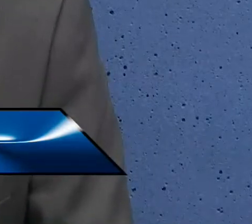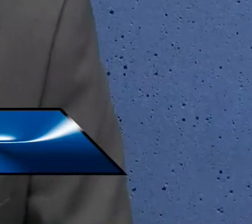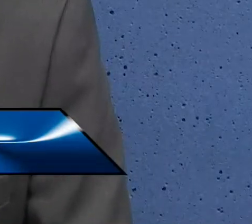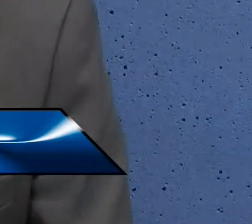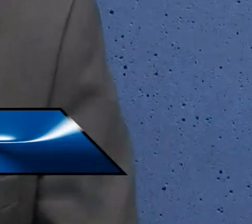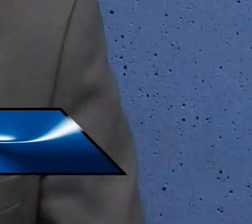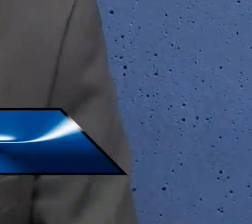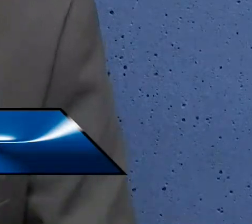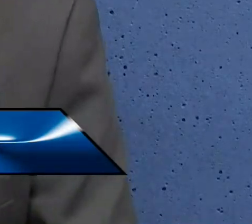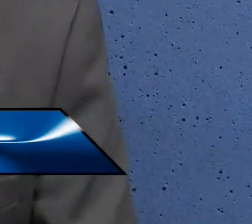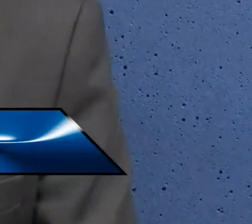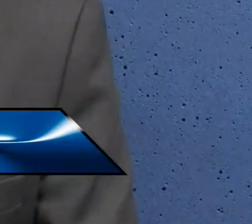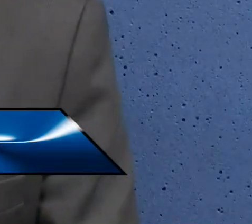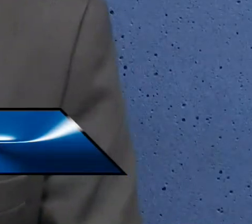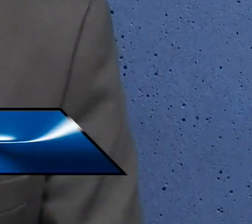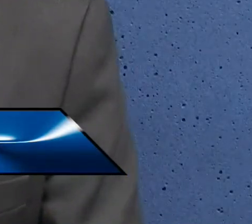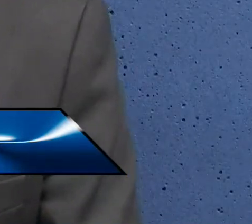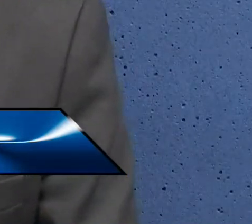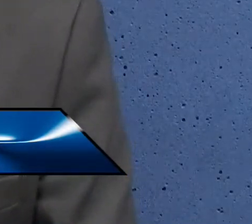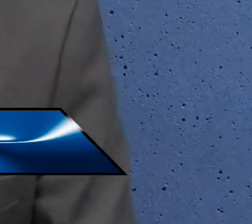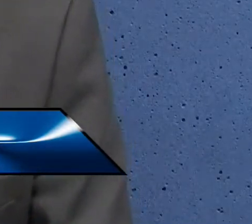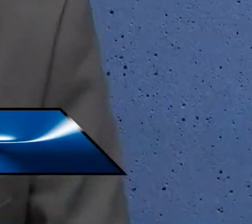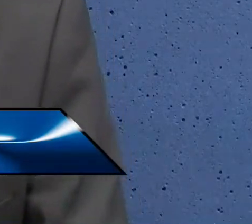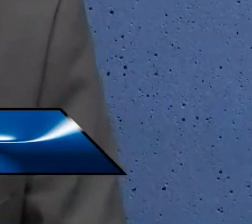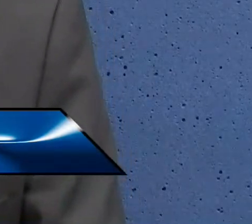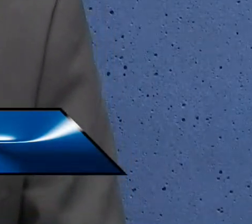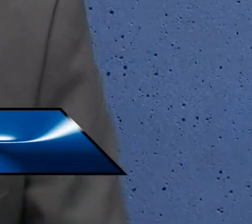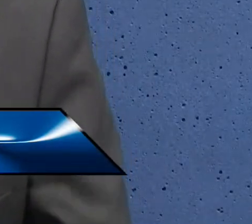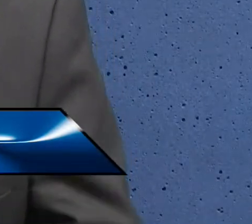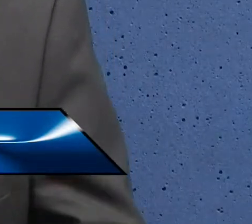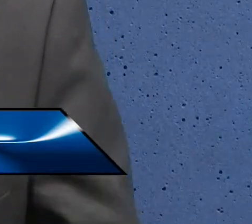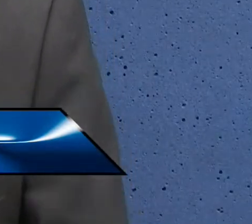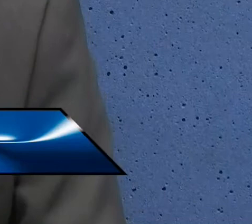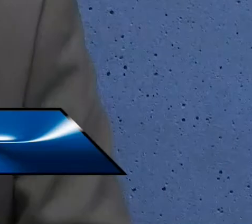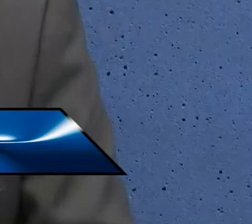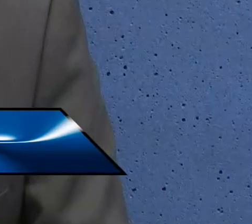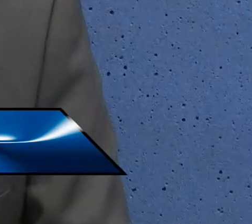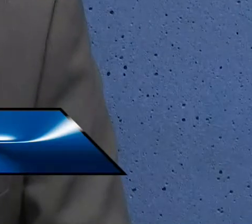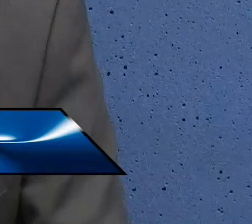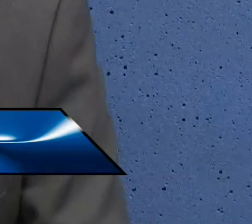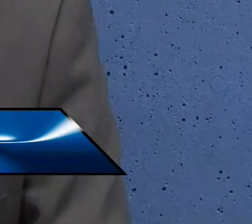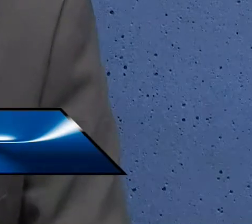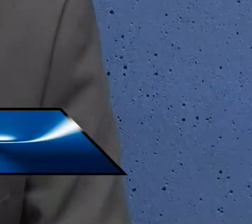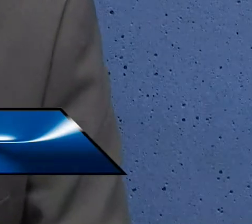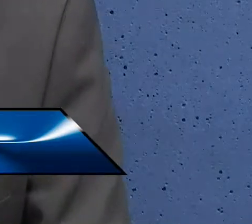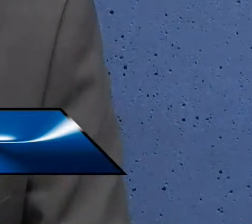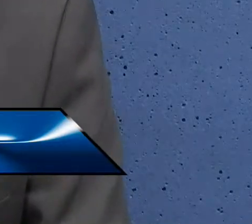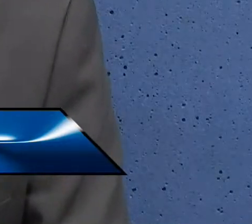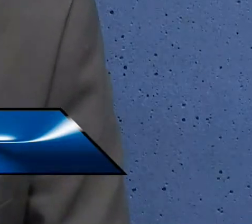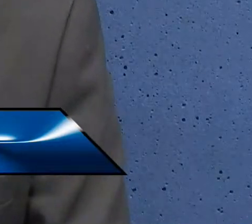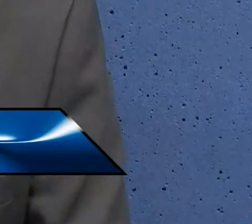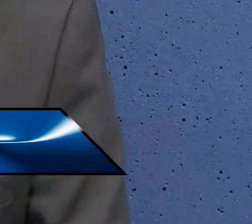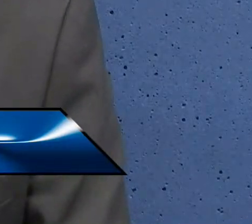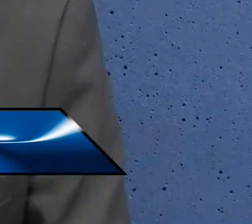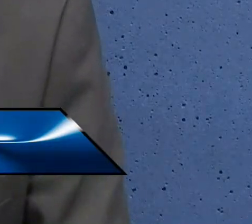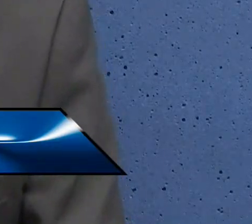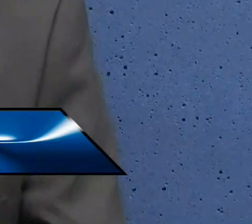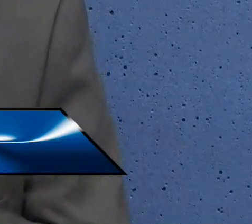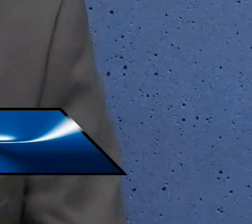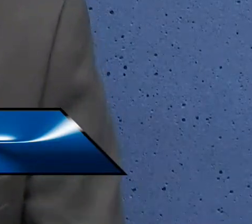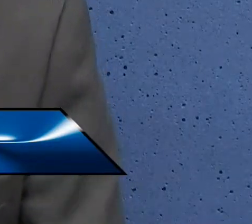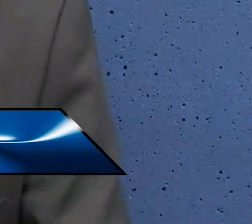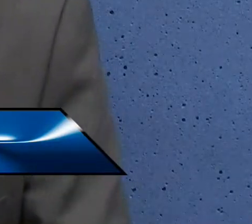as pessoas. Eu acredito que a gente é muito carente ainda de informação. Então, esse trabalho que vocês fazem aqui na Câmara Municipal de